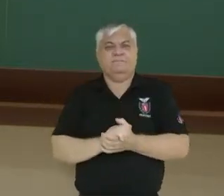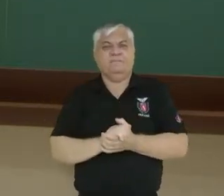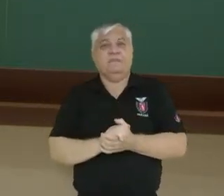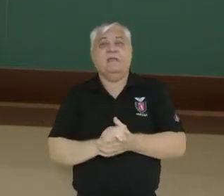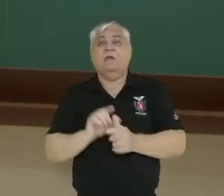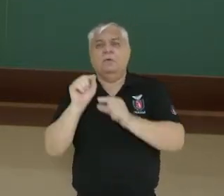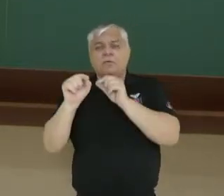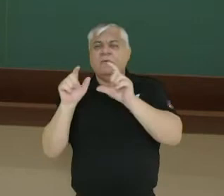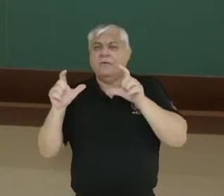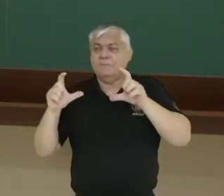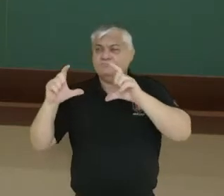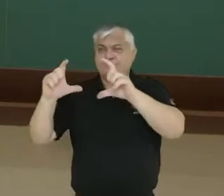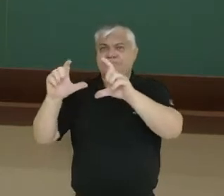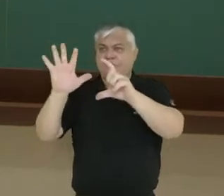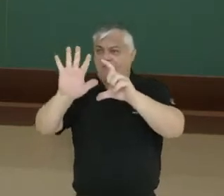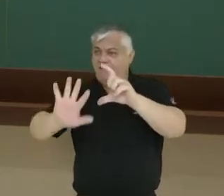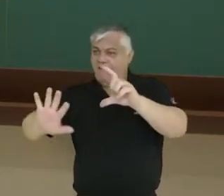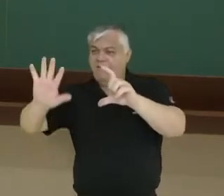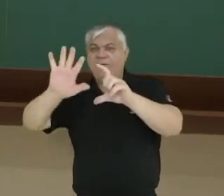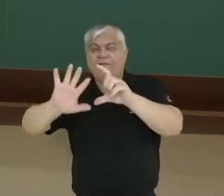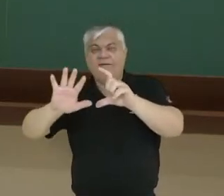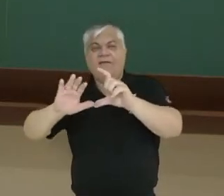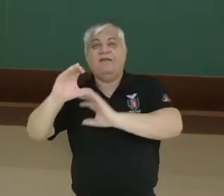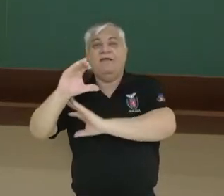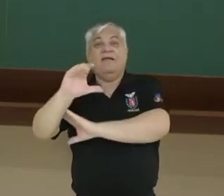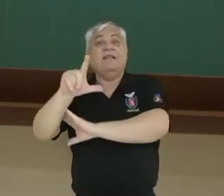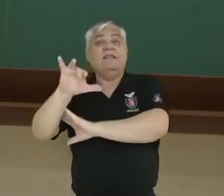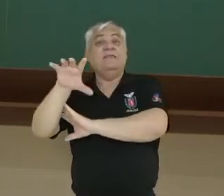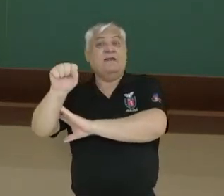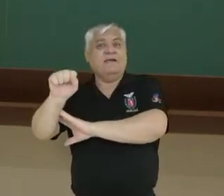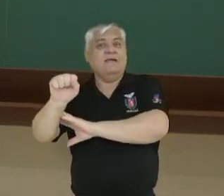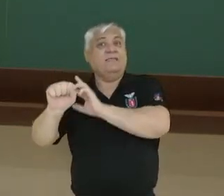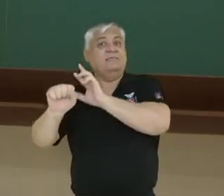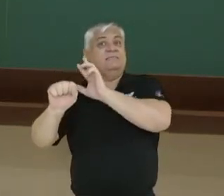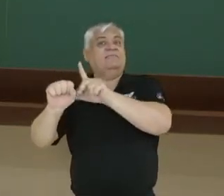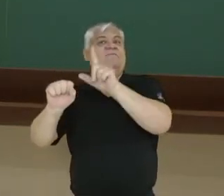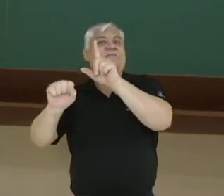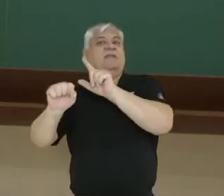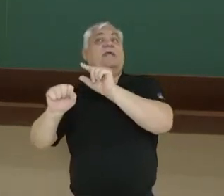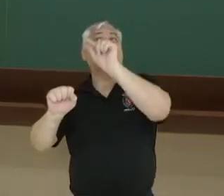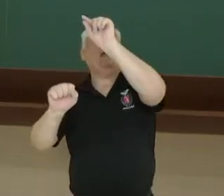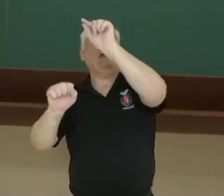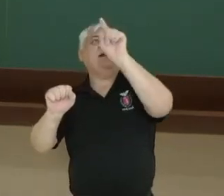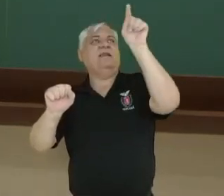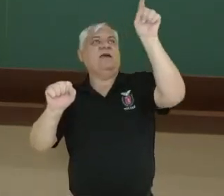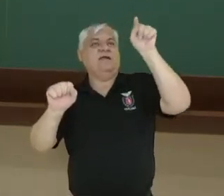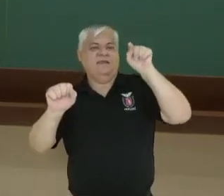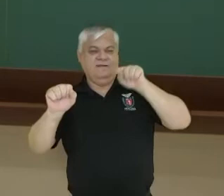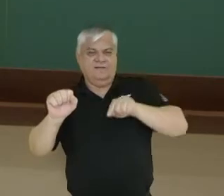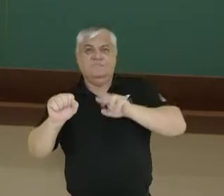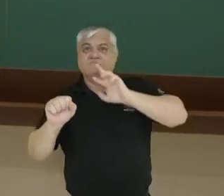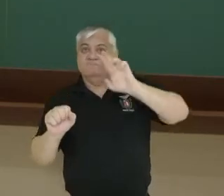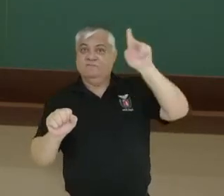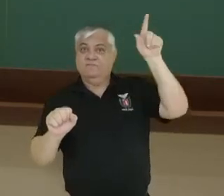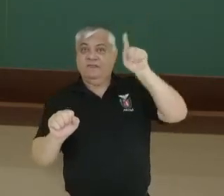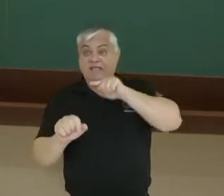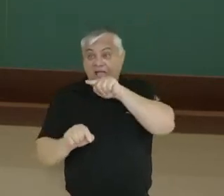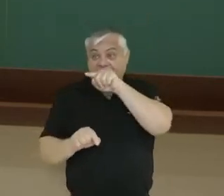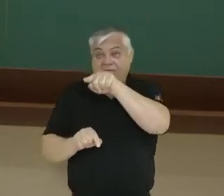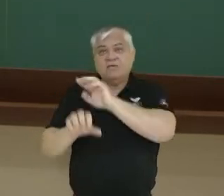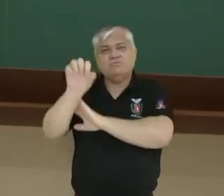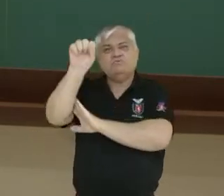é específico desta porção do Brasil, que é diferente de outras áreas. Então, quando eu penso em